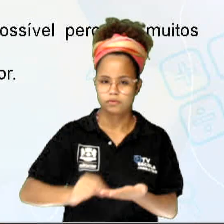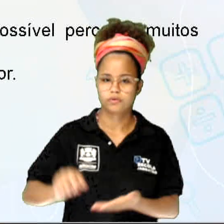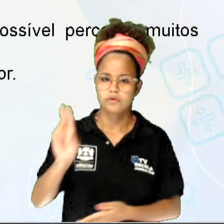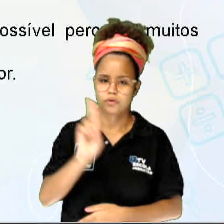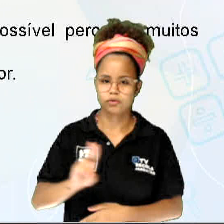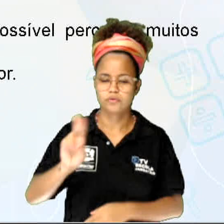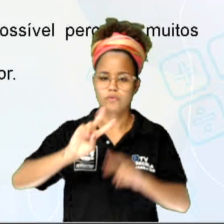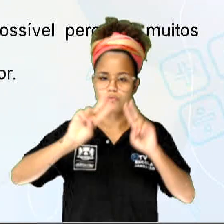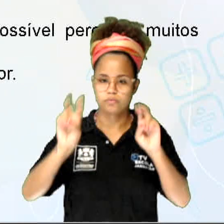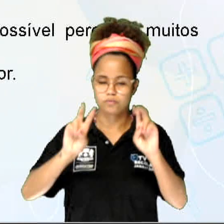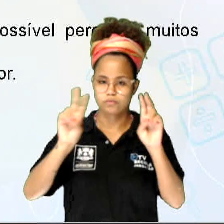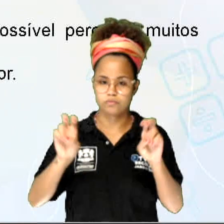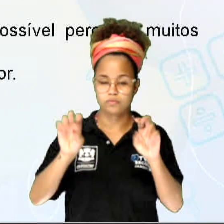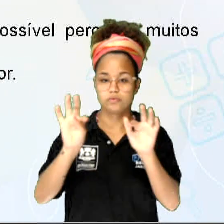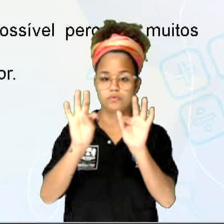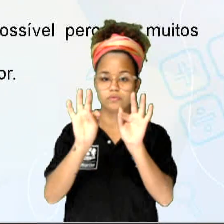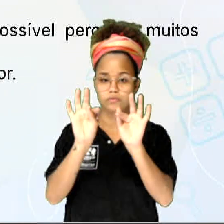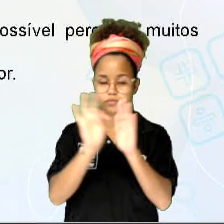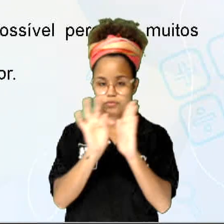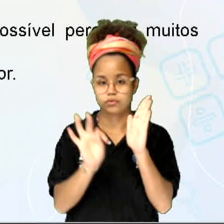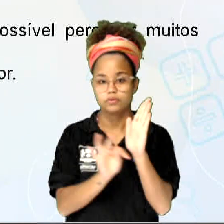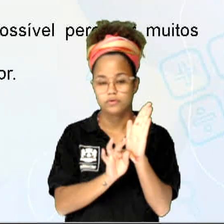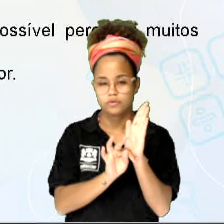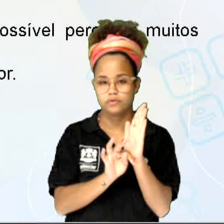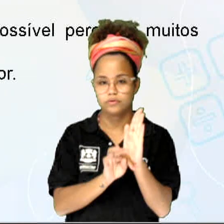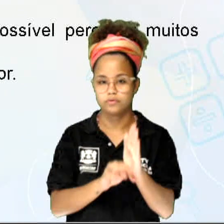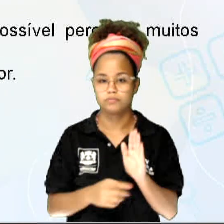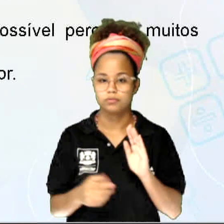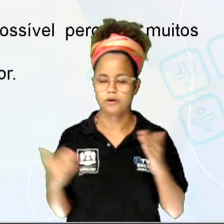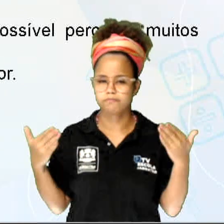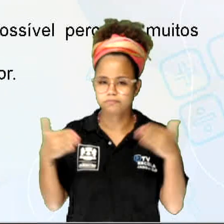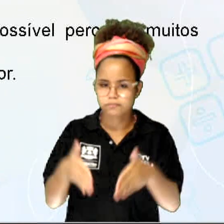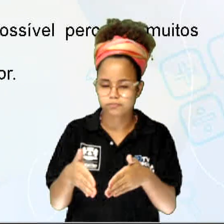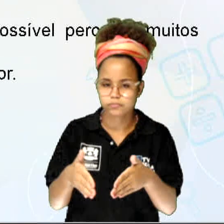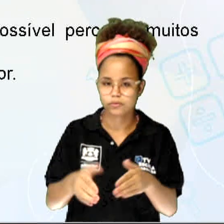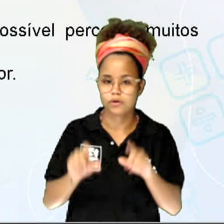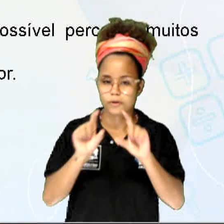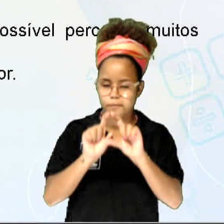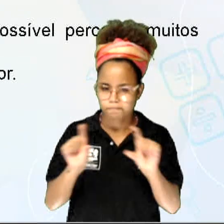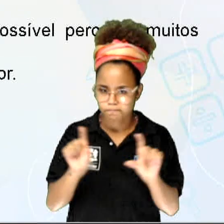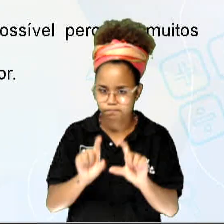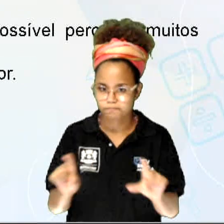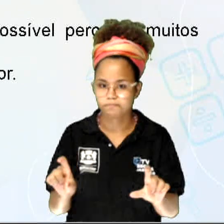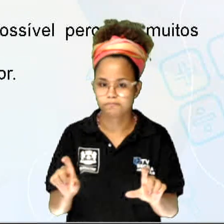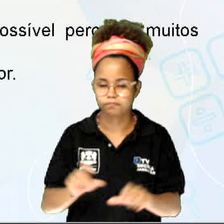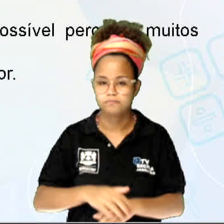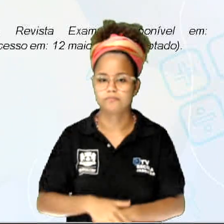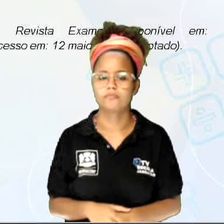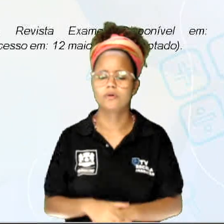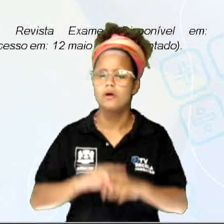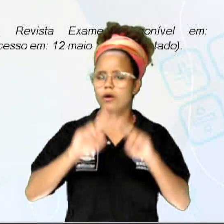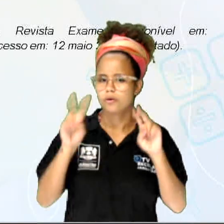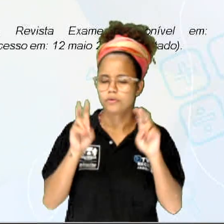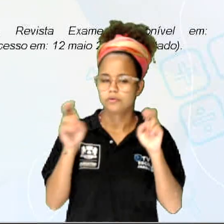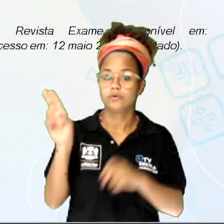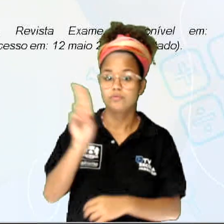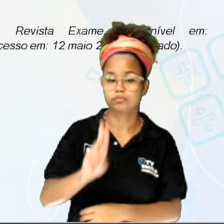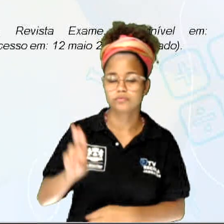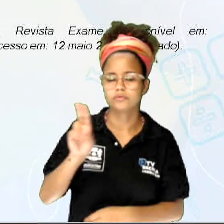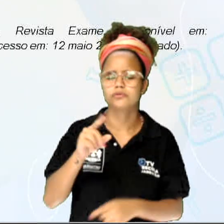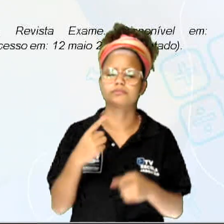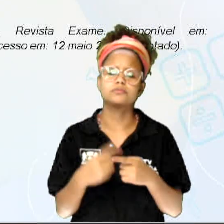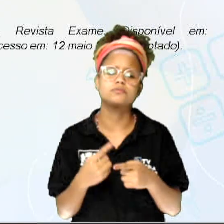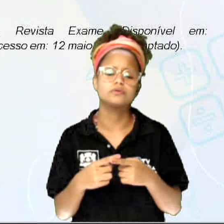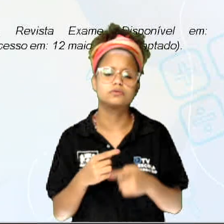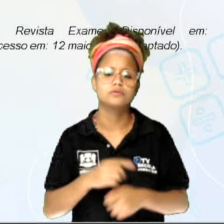as aspas no texto para dar ênfase a determinados trechos. As aspas são utilizadas, pessoal,